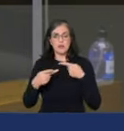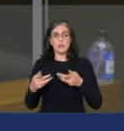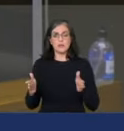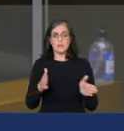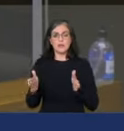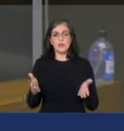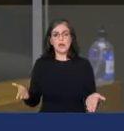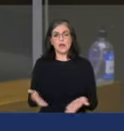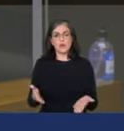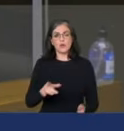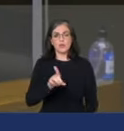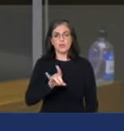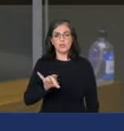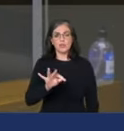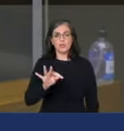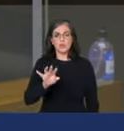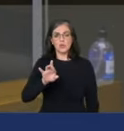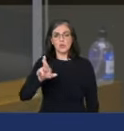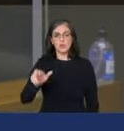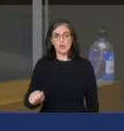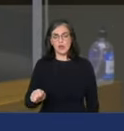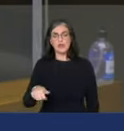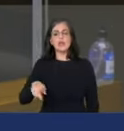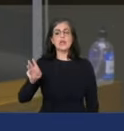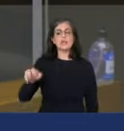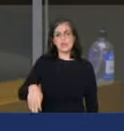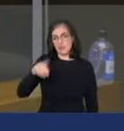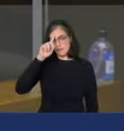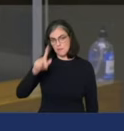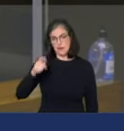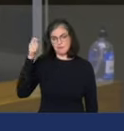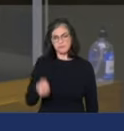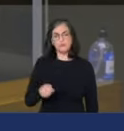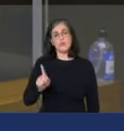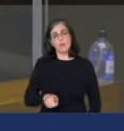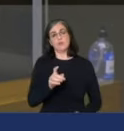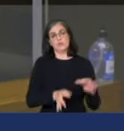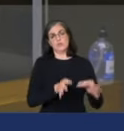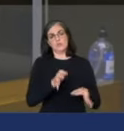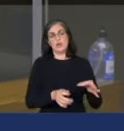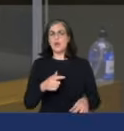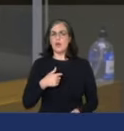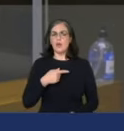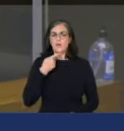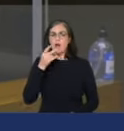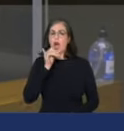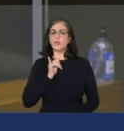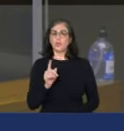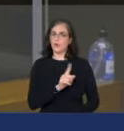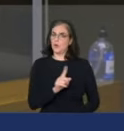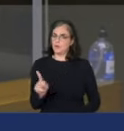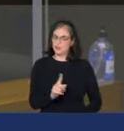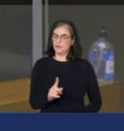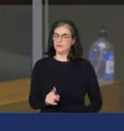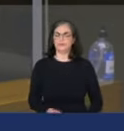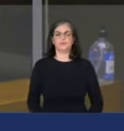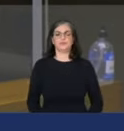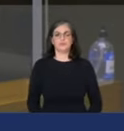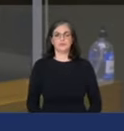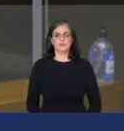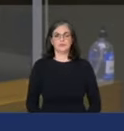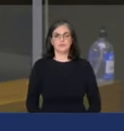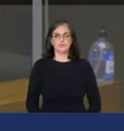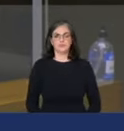ditadura uma ditadura do Judiciário quando eu falo isso eu não falo da boca pra fora A grande diferença da ditadura